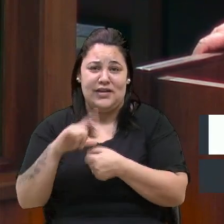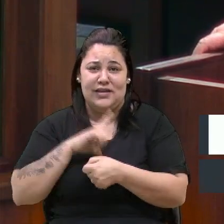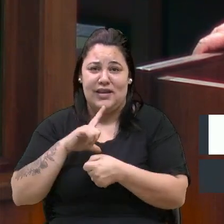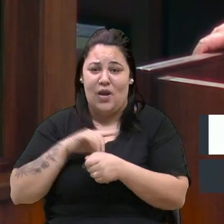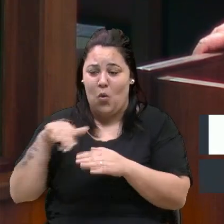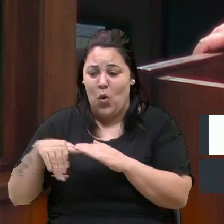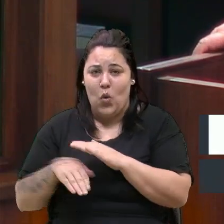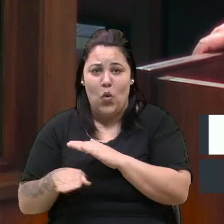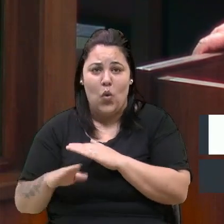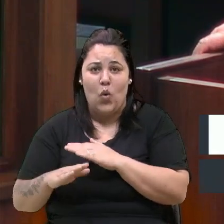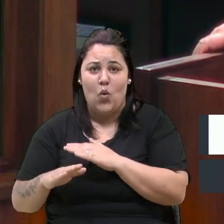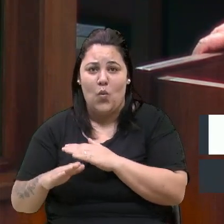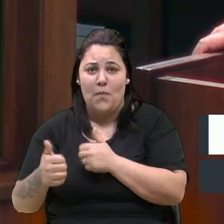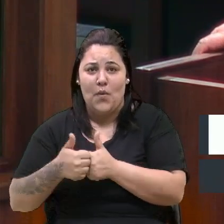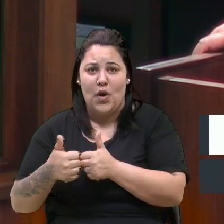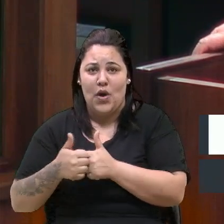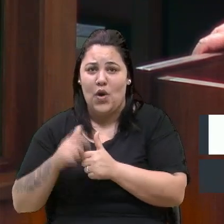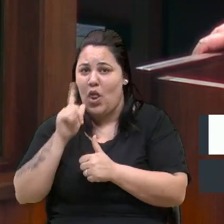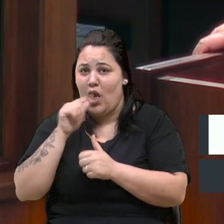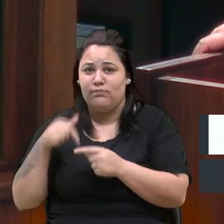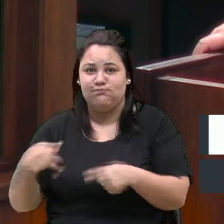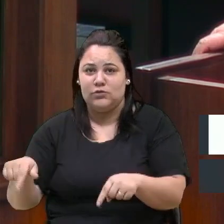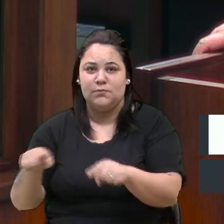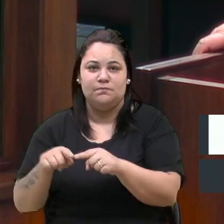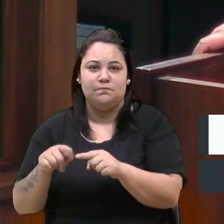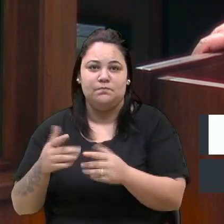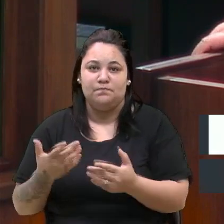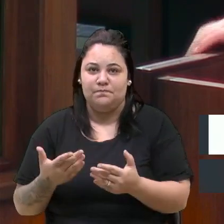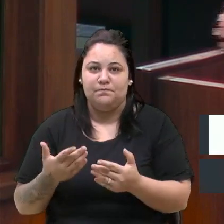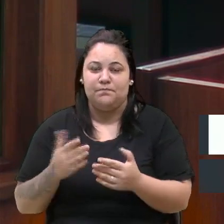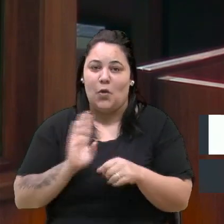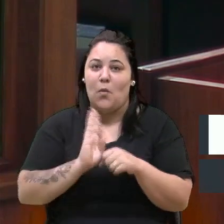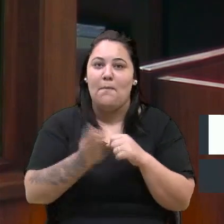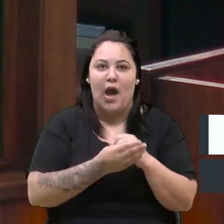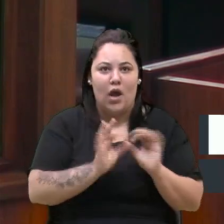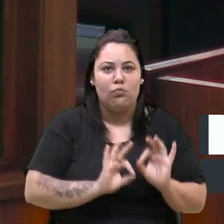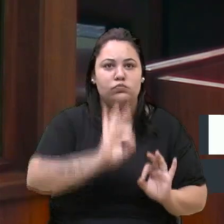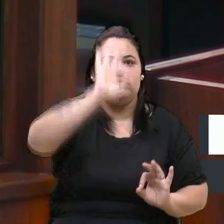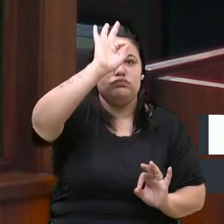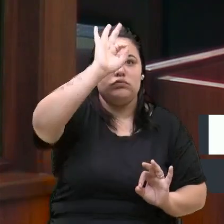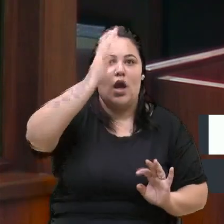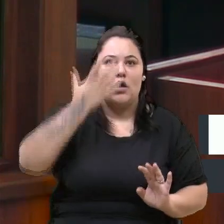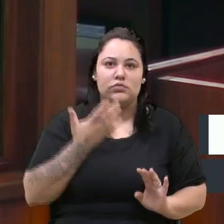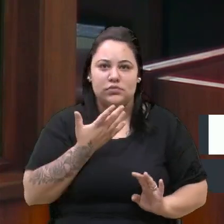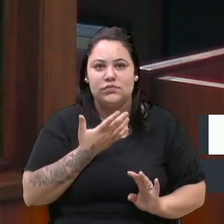né? Pessoas que moram em lugar